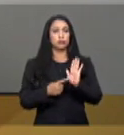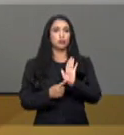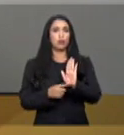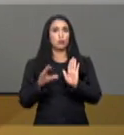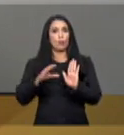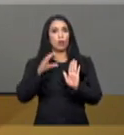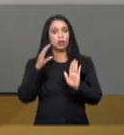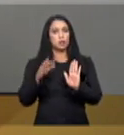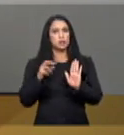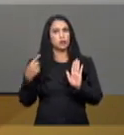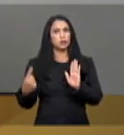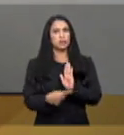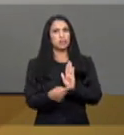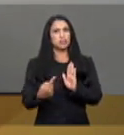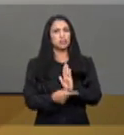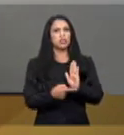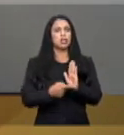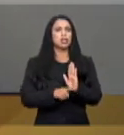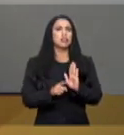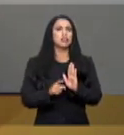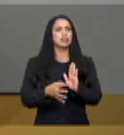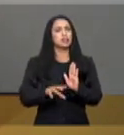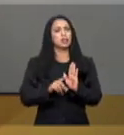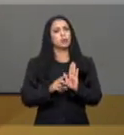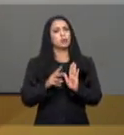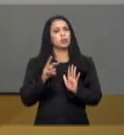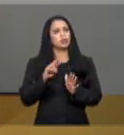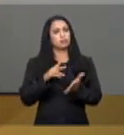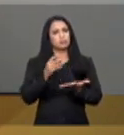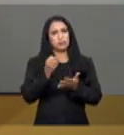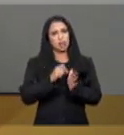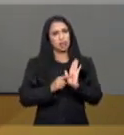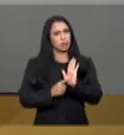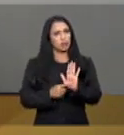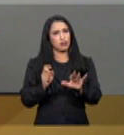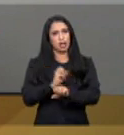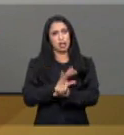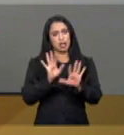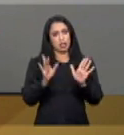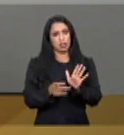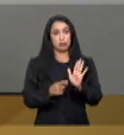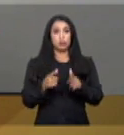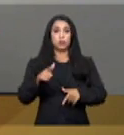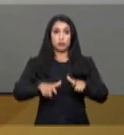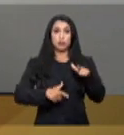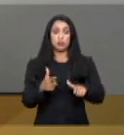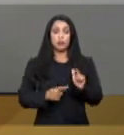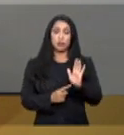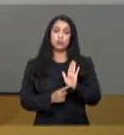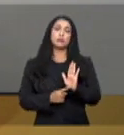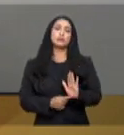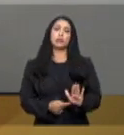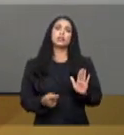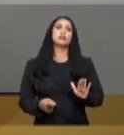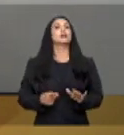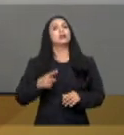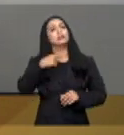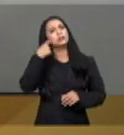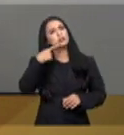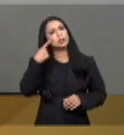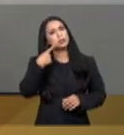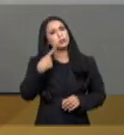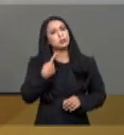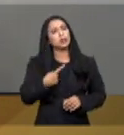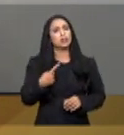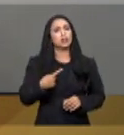omissão, contradição ou obscuridade, dada a importância da matéria, os trabalhos apresentados, a presença dos senhores advogados e